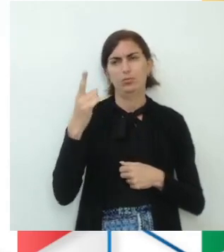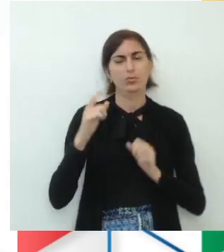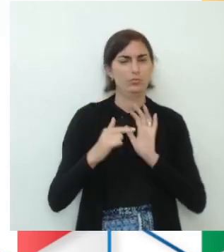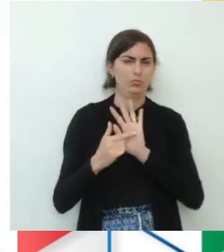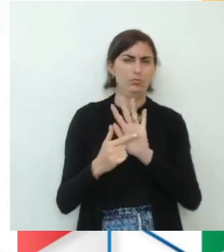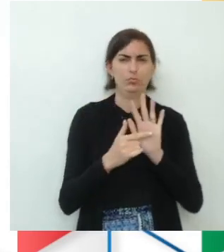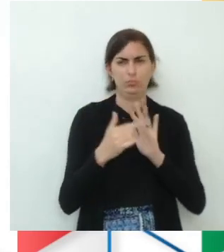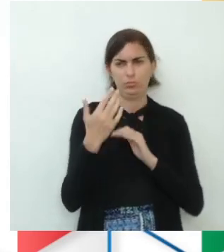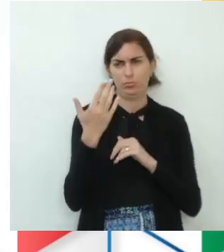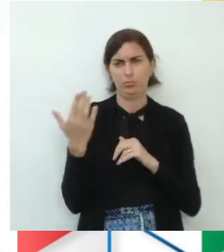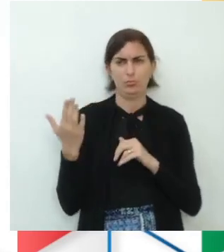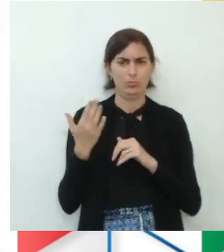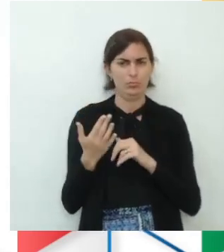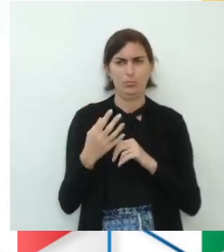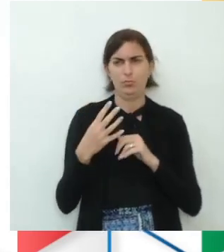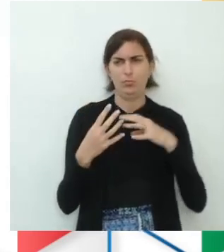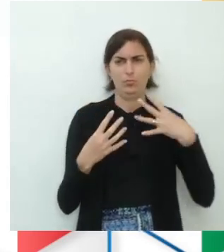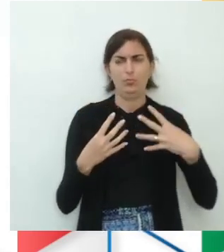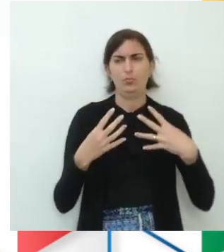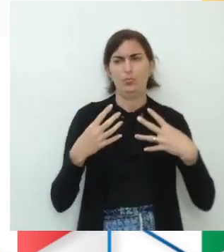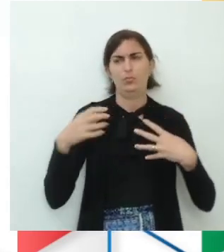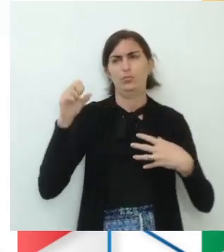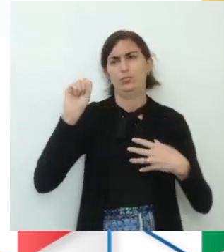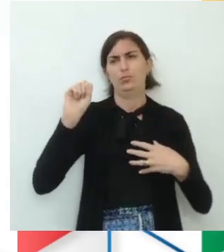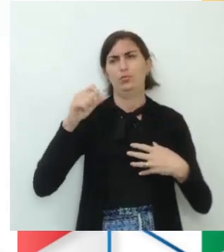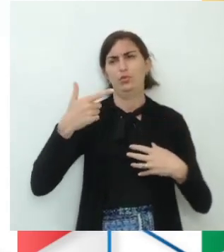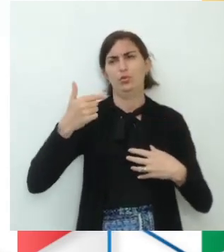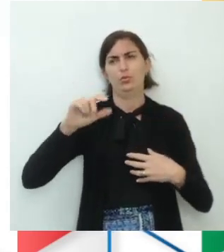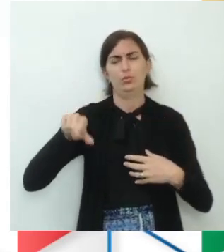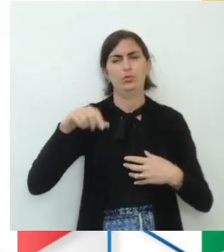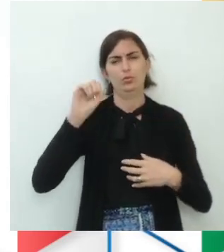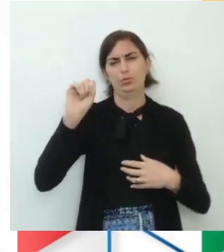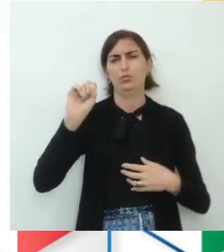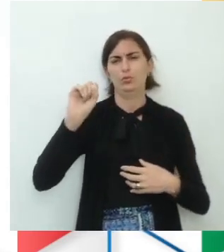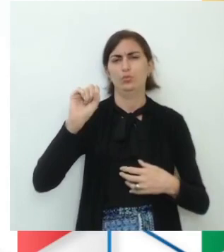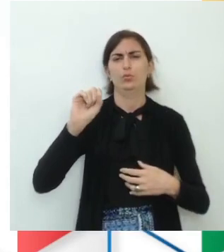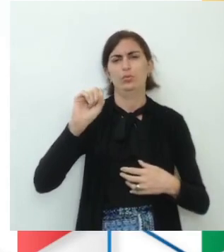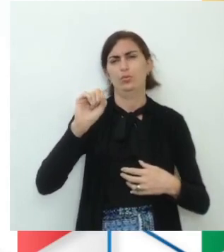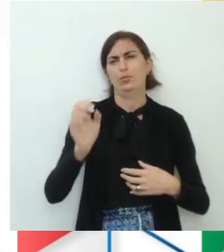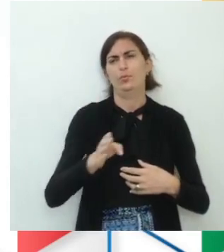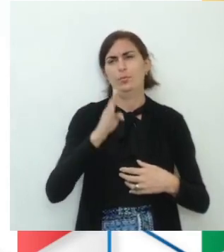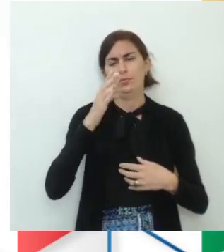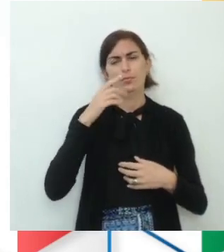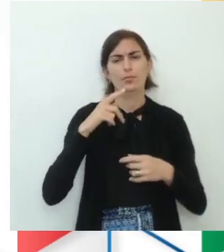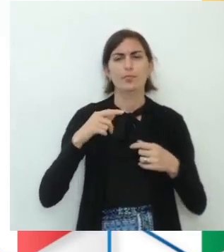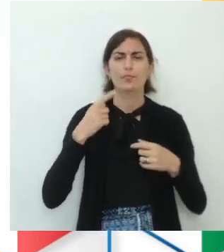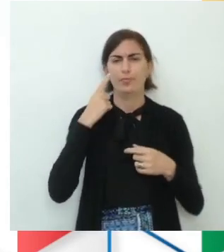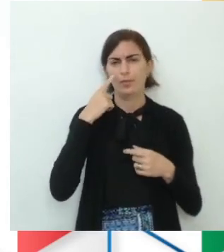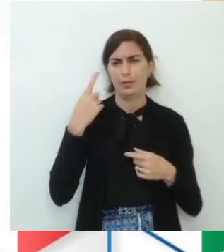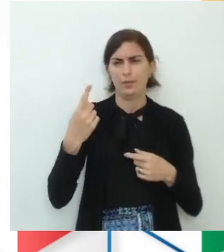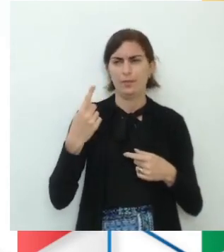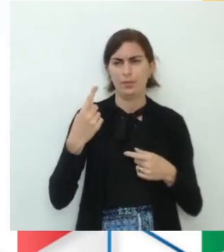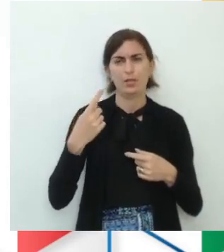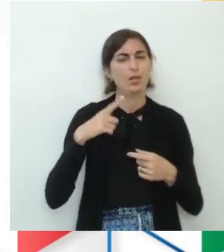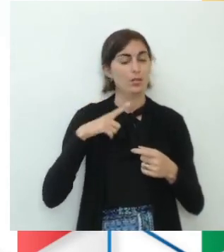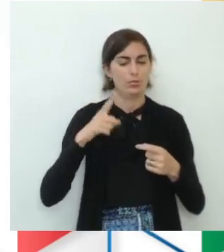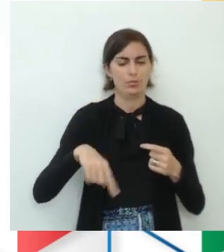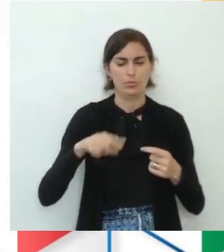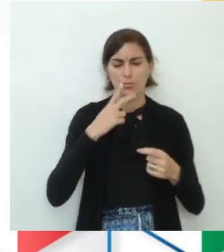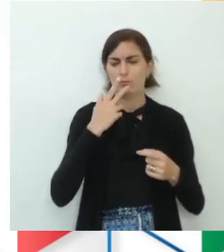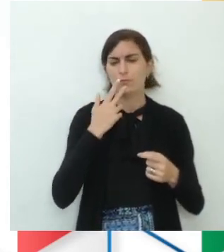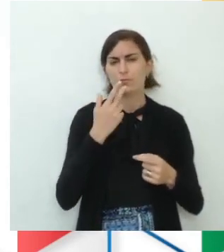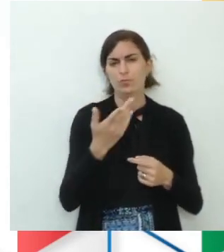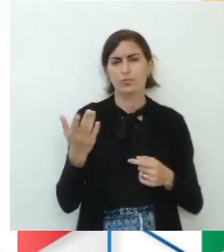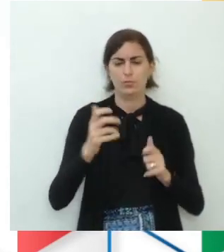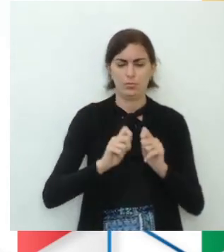destacou para vocês, tá bom? 4 e 8 lá em cima, 12 e 8 também lá, virou um polígono B proporcional. E a gente fala aí